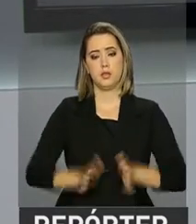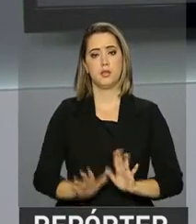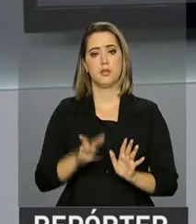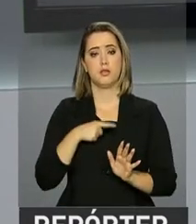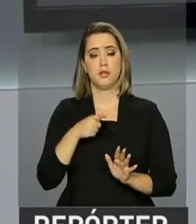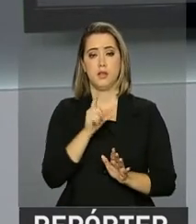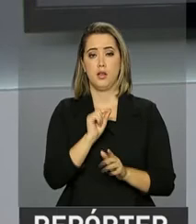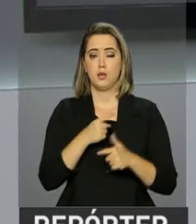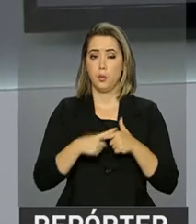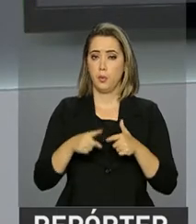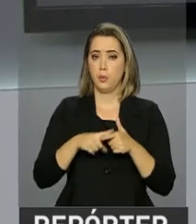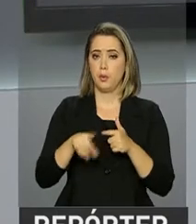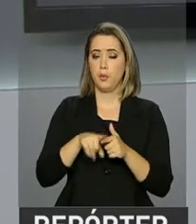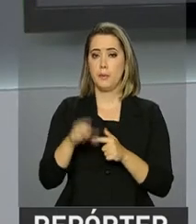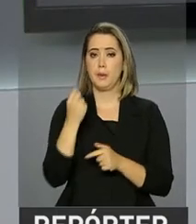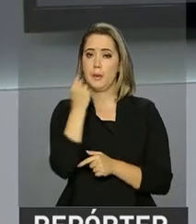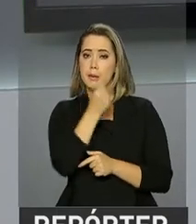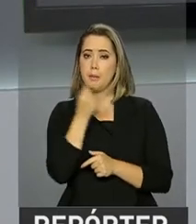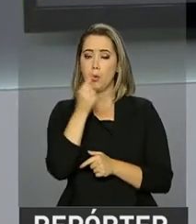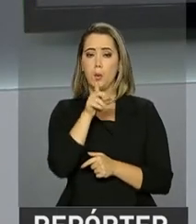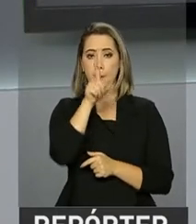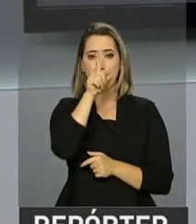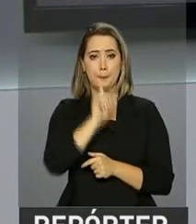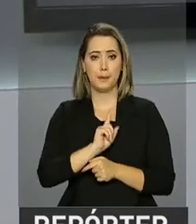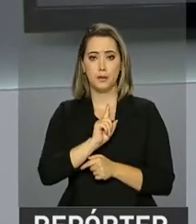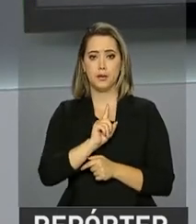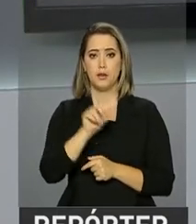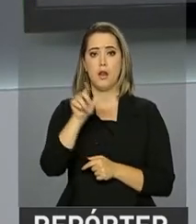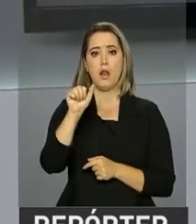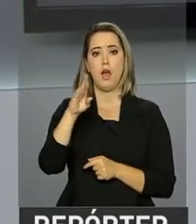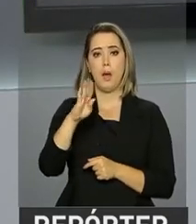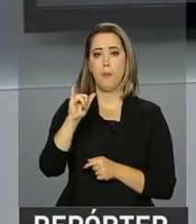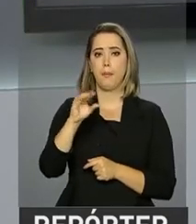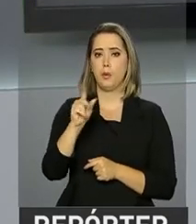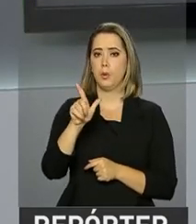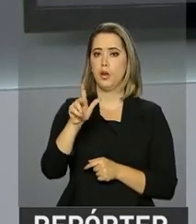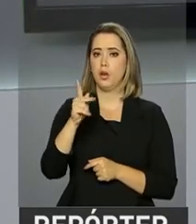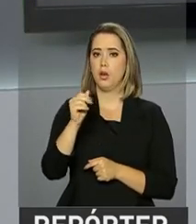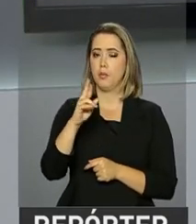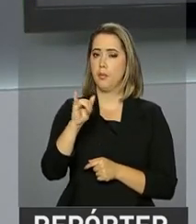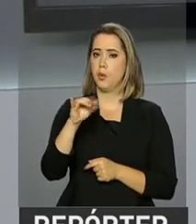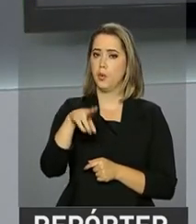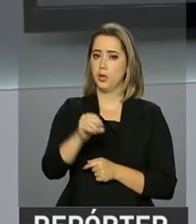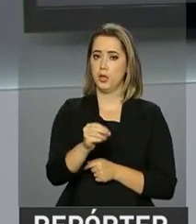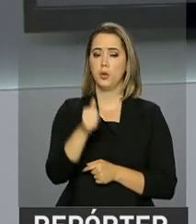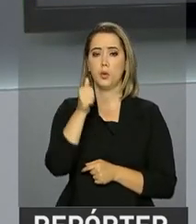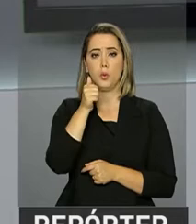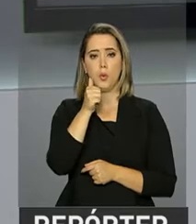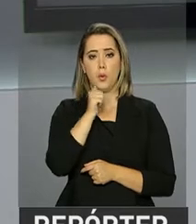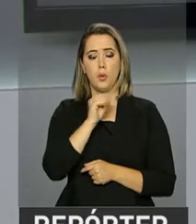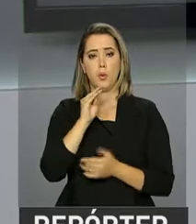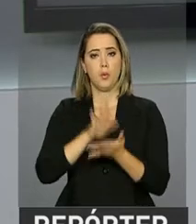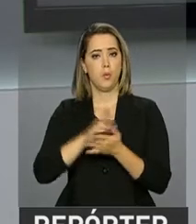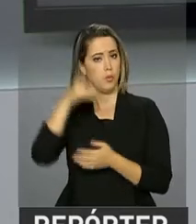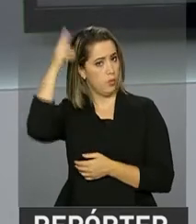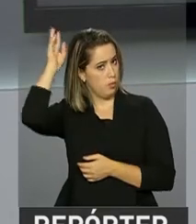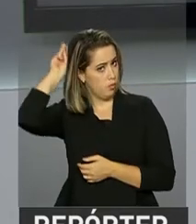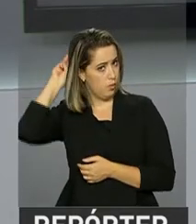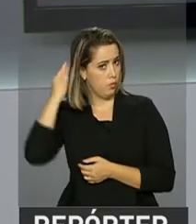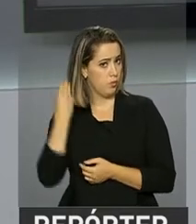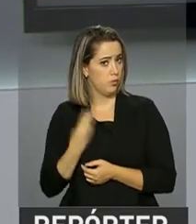na boca mais conhecido como lábio leporino a primeira dama marcela temer foi conhecer como é o tratamento